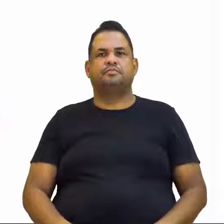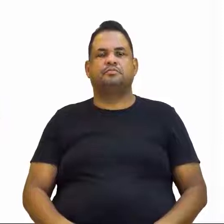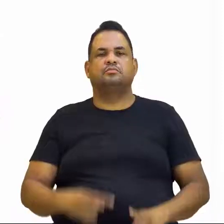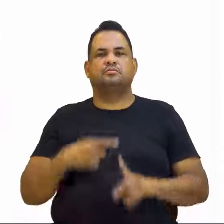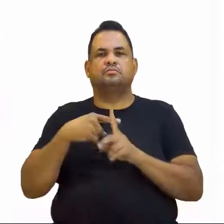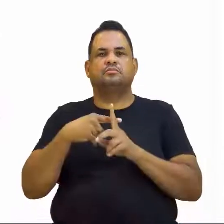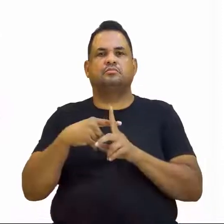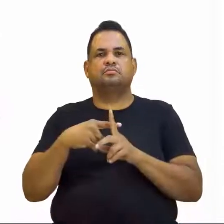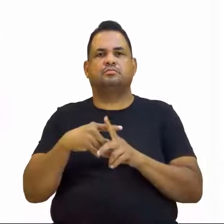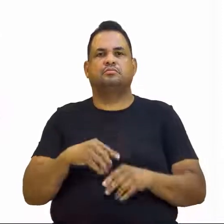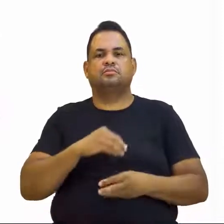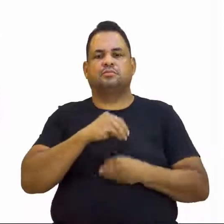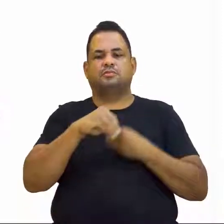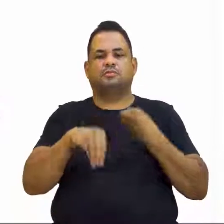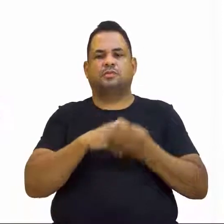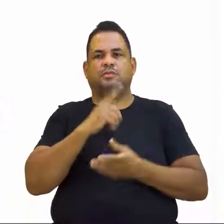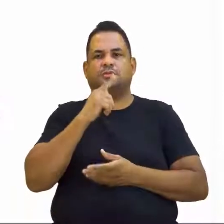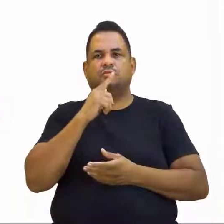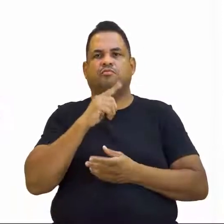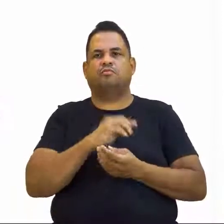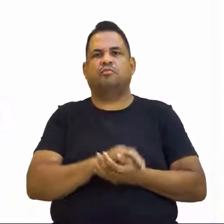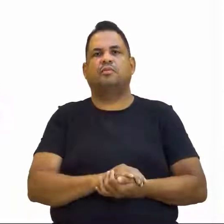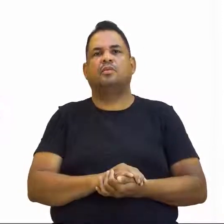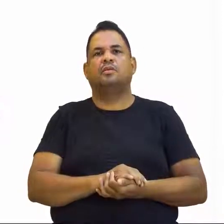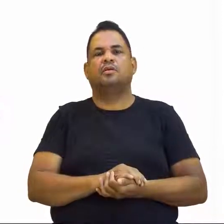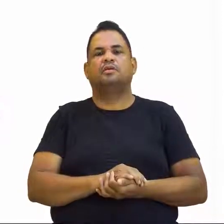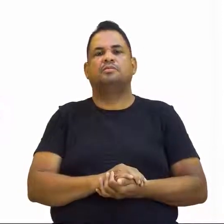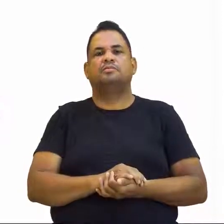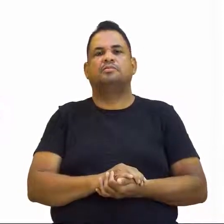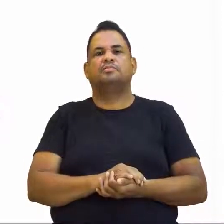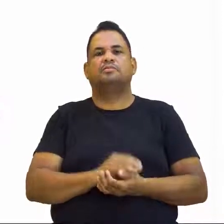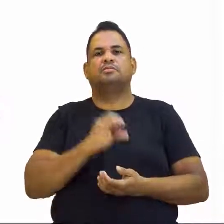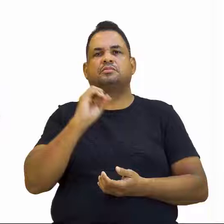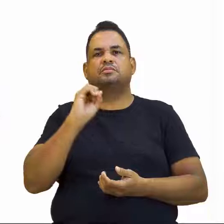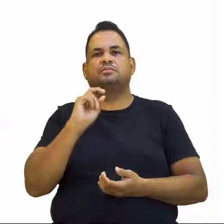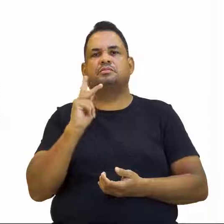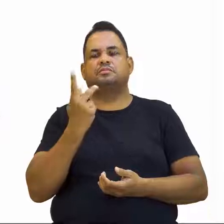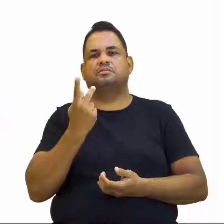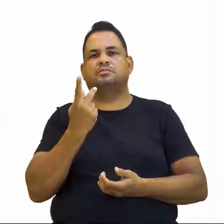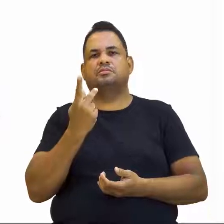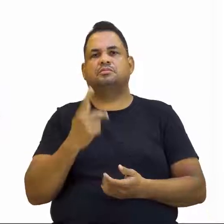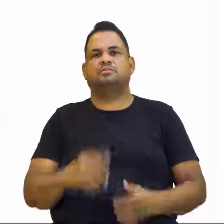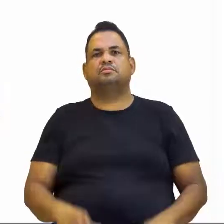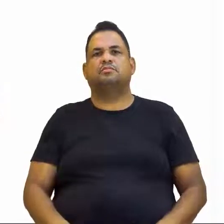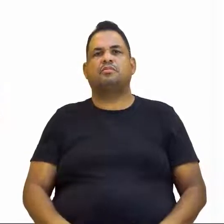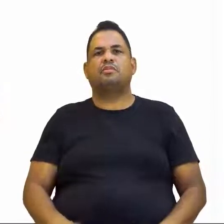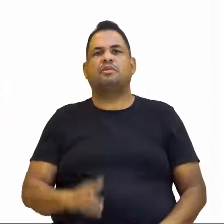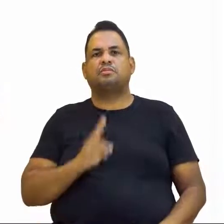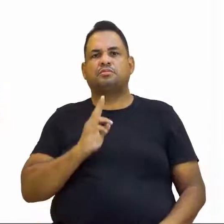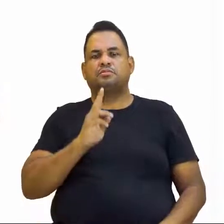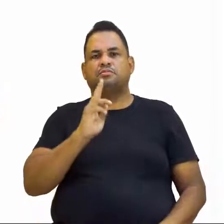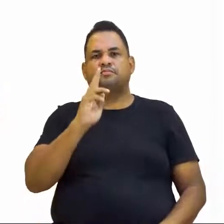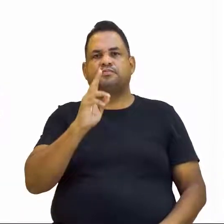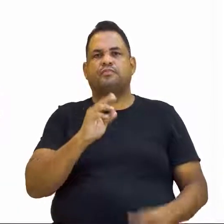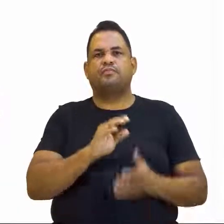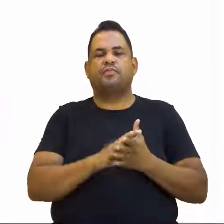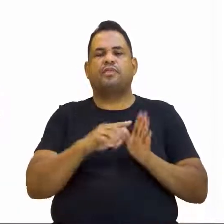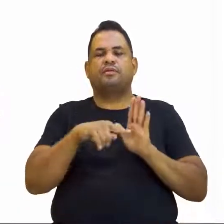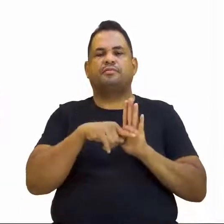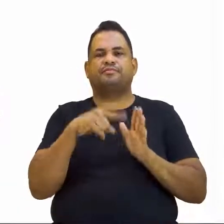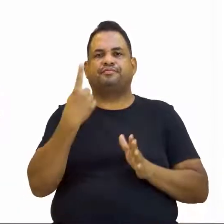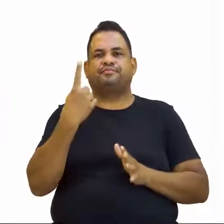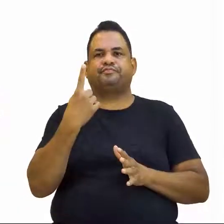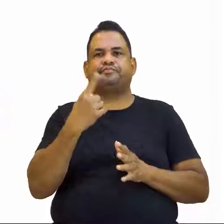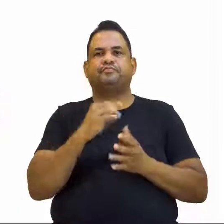isso em meio aquoso, né? Mas, aí a hidroxila aqui, ela sempre vai ser -1. O